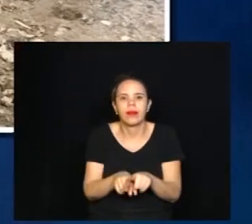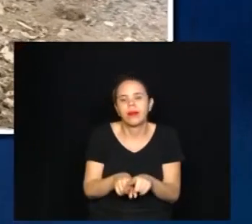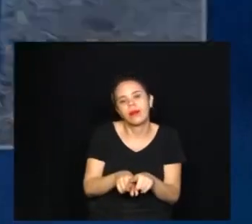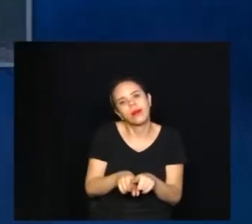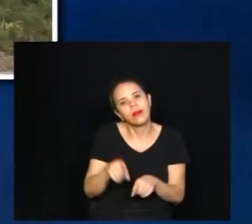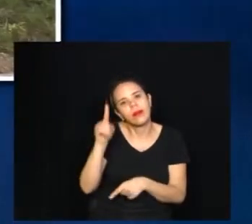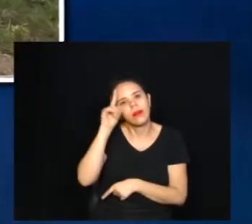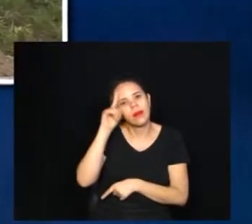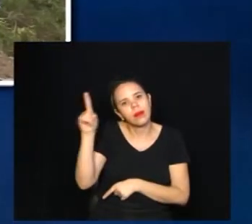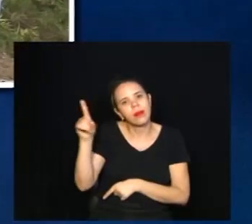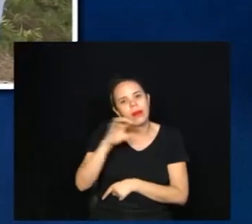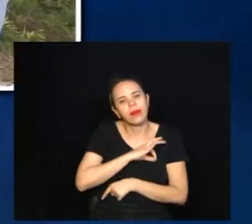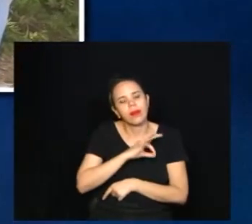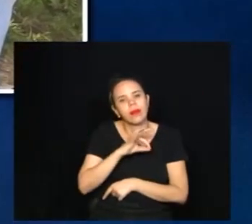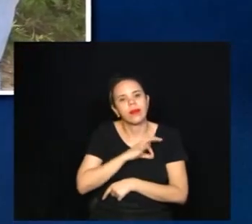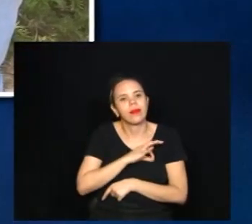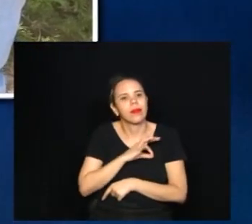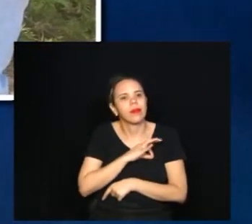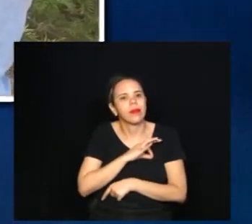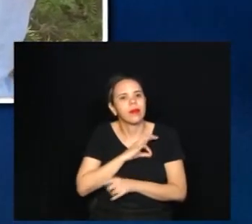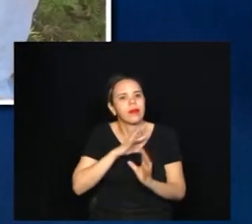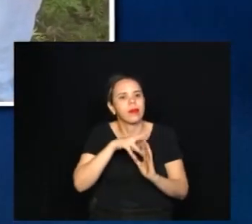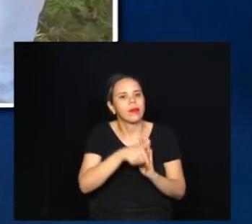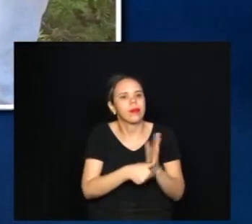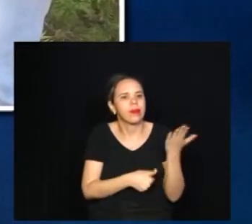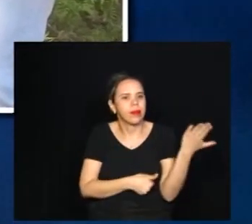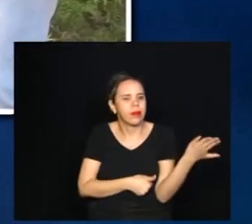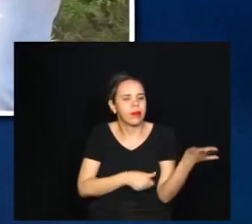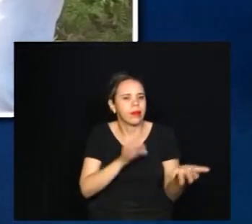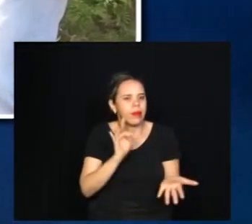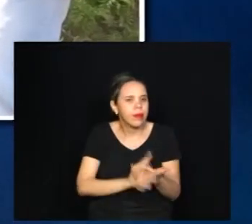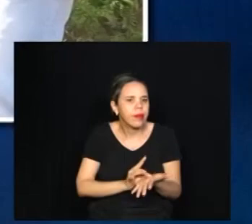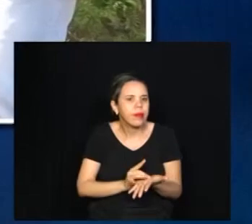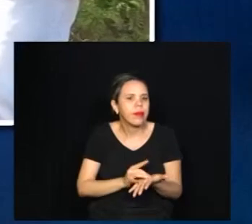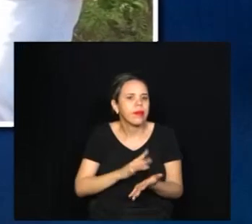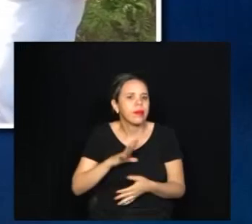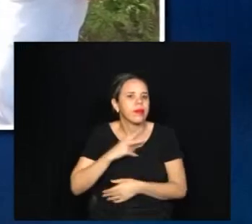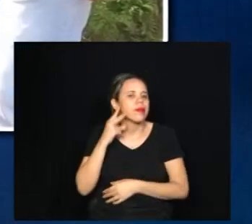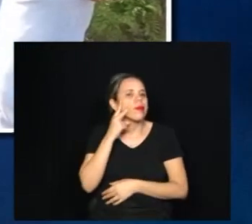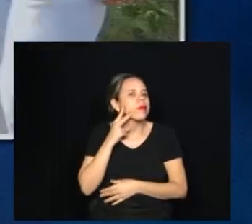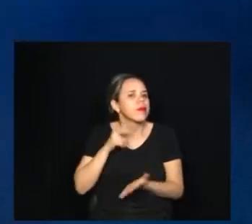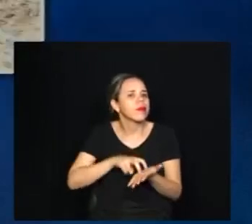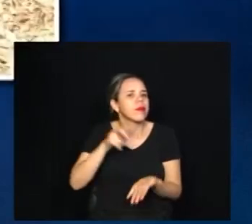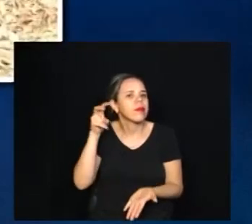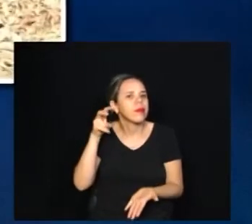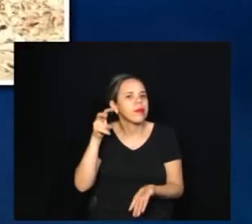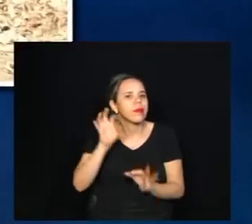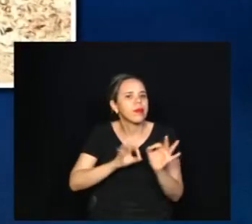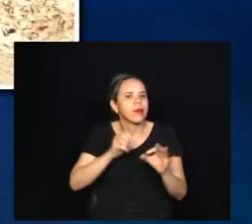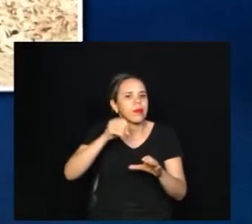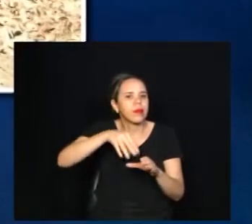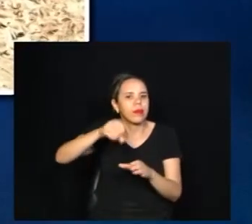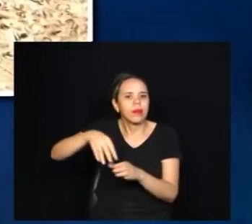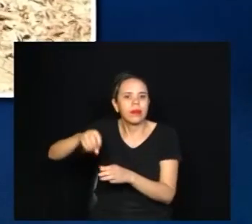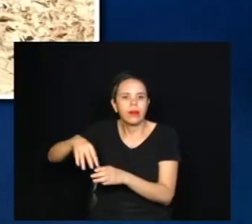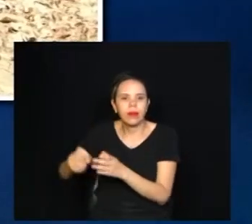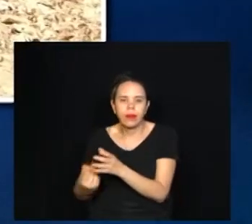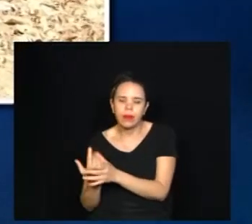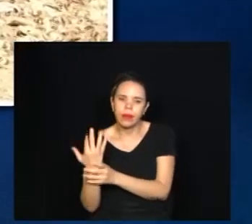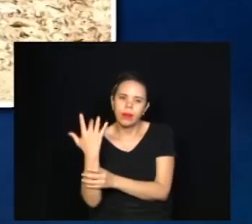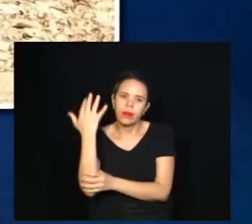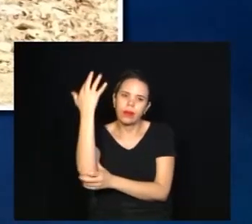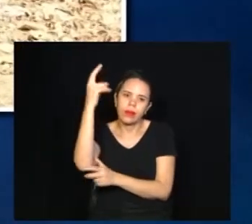ao Dia do Policial Ambiental, realizou em Valinhos nesta manhã um plantio de mudas de árvores